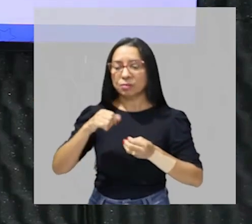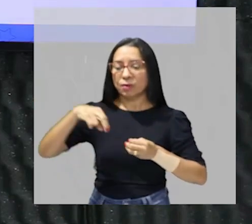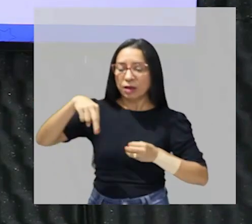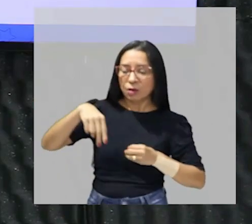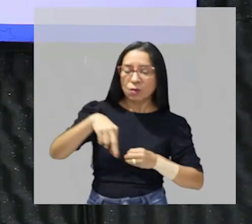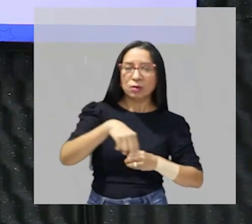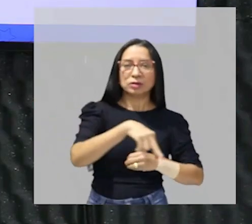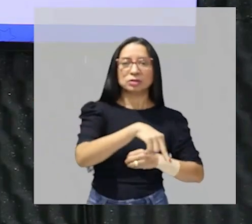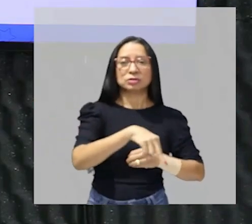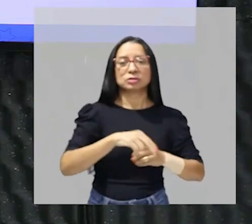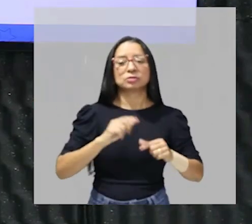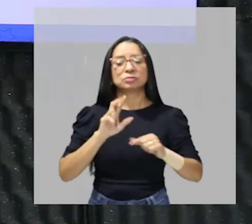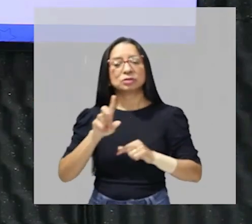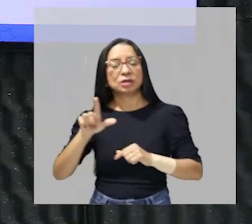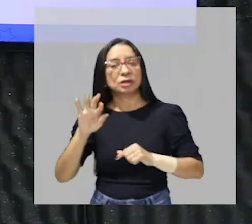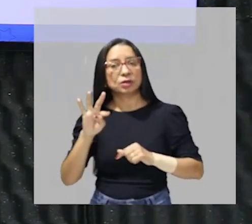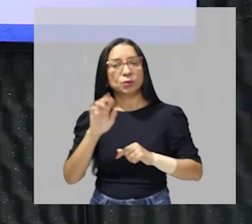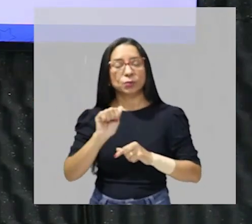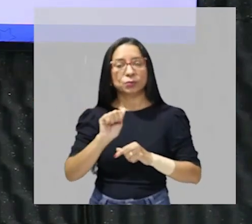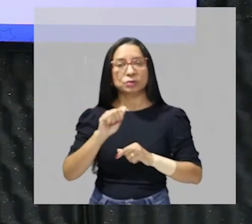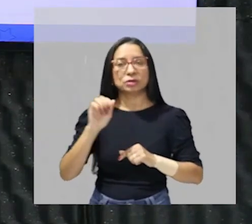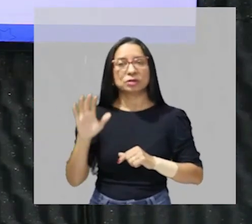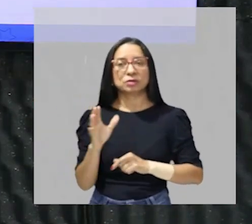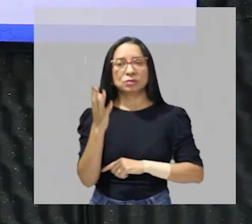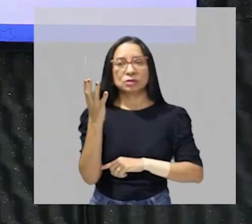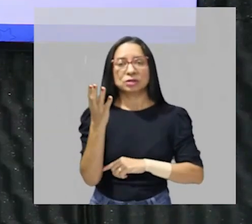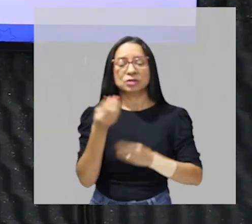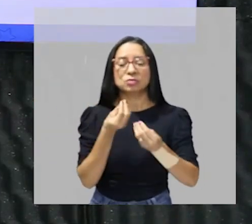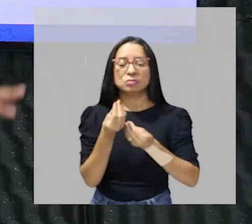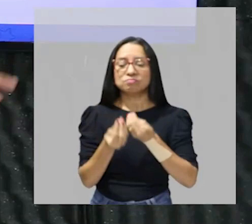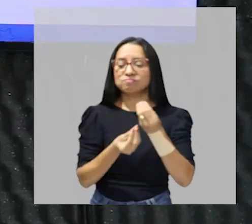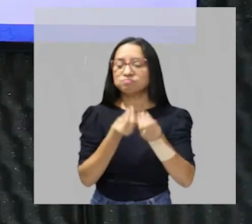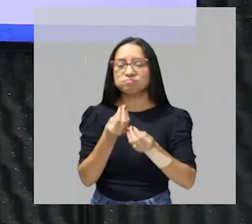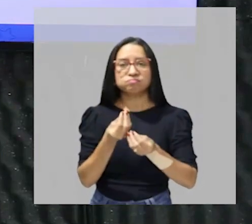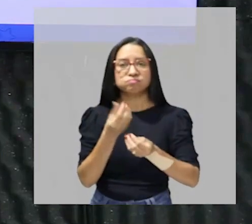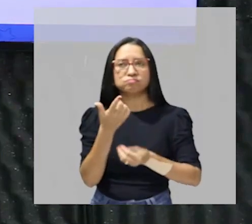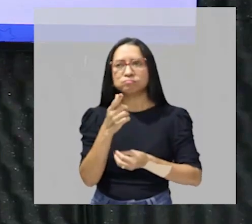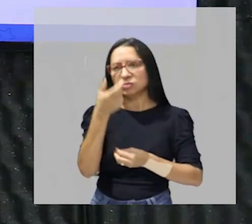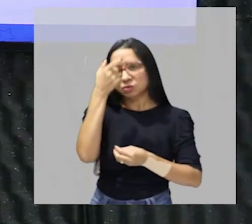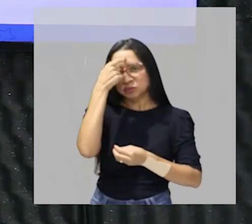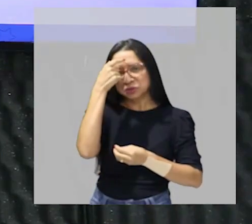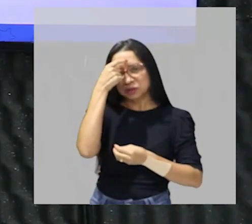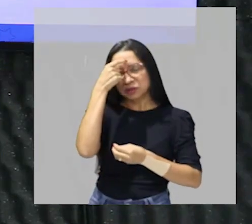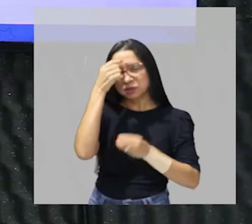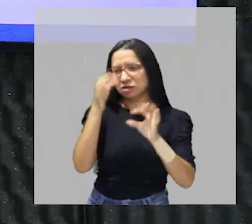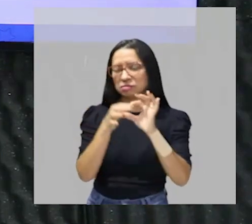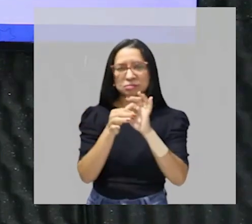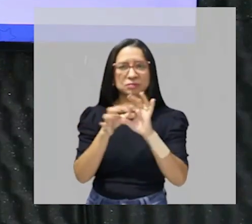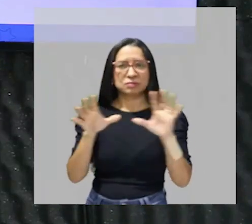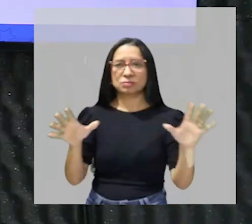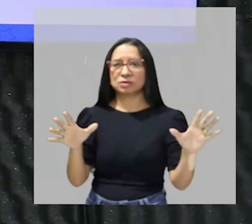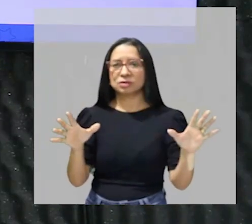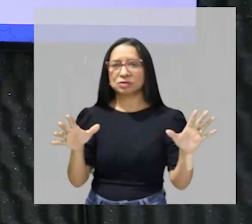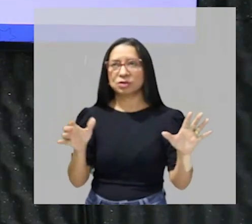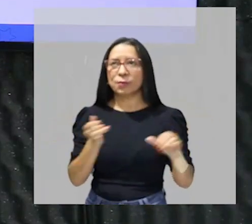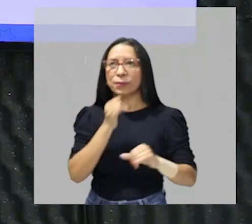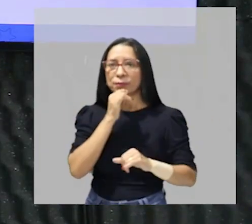aconteciam, mas, digamos assim, de forma inconsciente. O homem pré-histórico, ele corria, ele saltava,